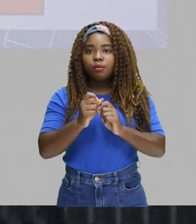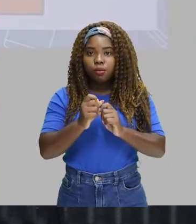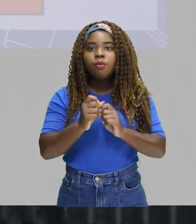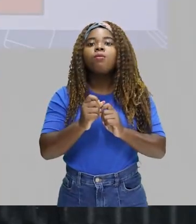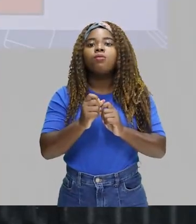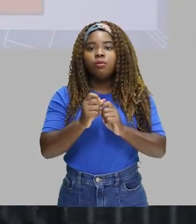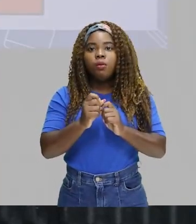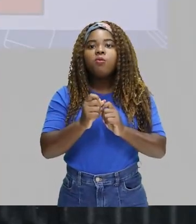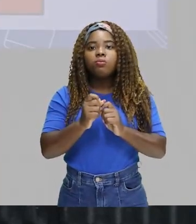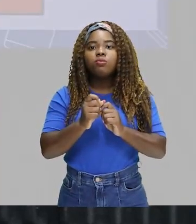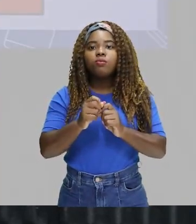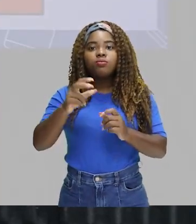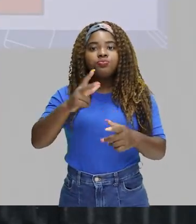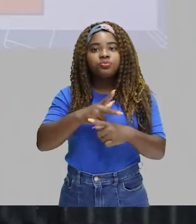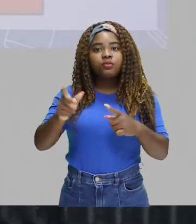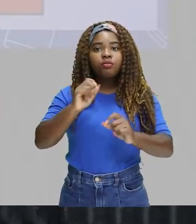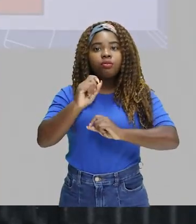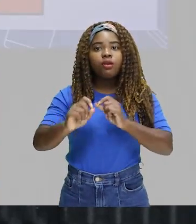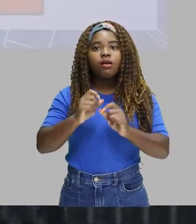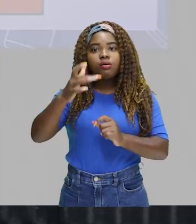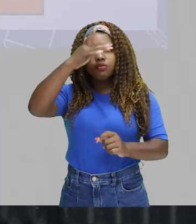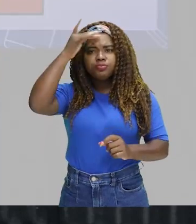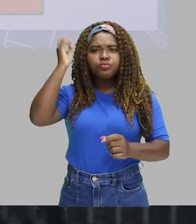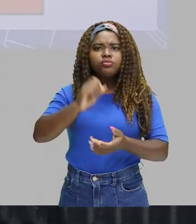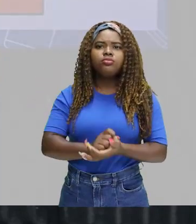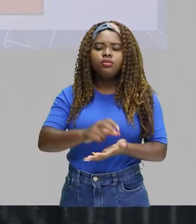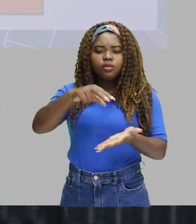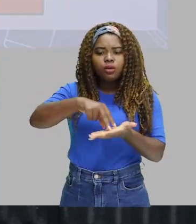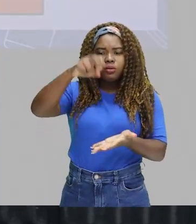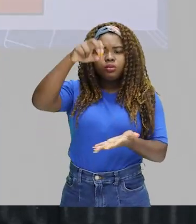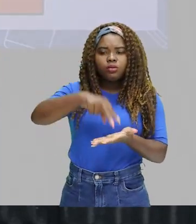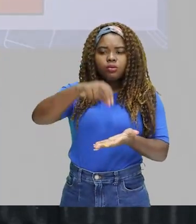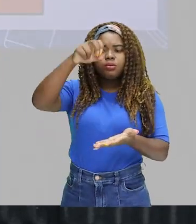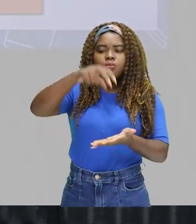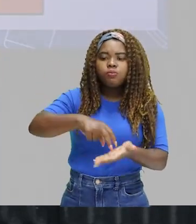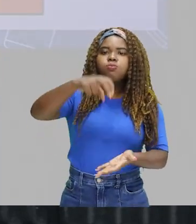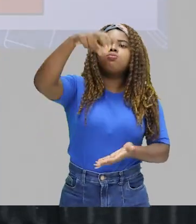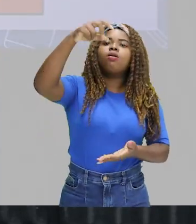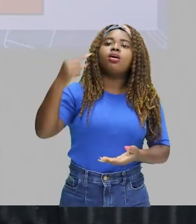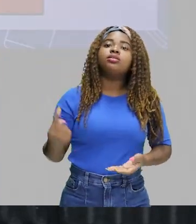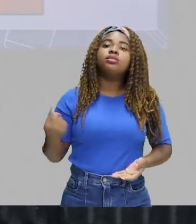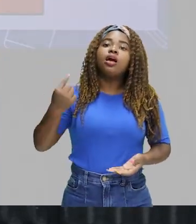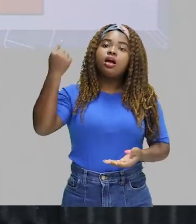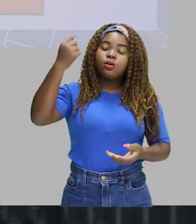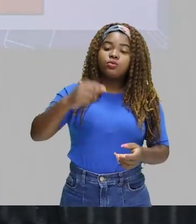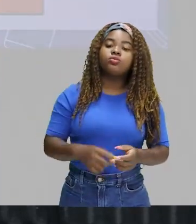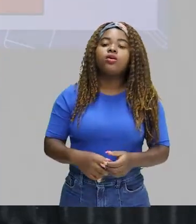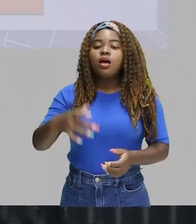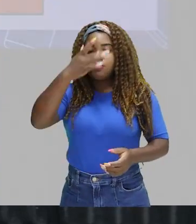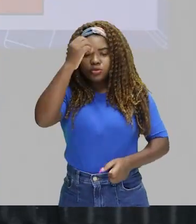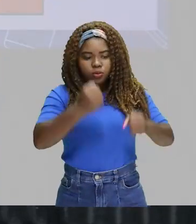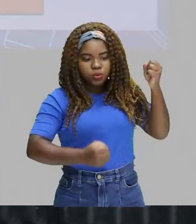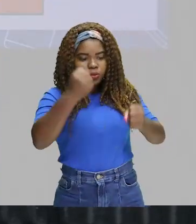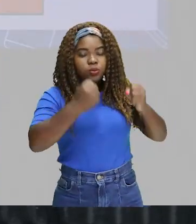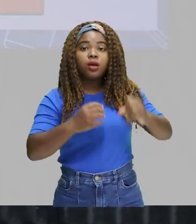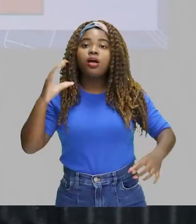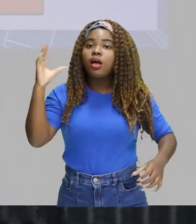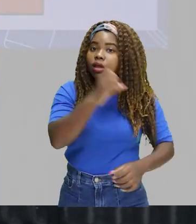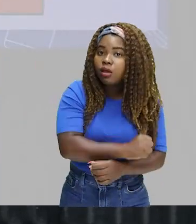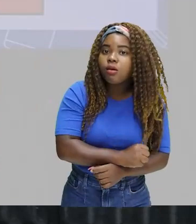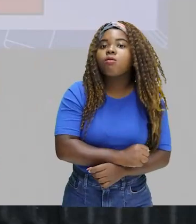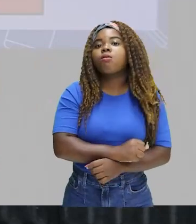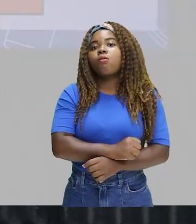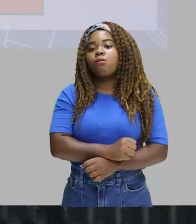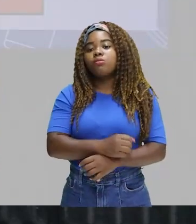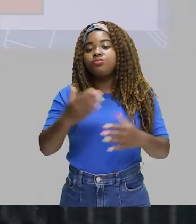saltar o mais distante, aquele que saltar mais alto, aquele corredor que for mais rápido. E aqui nos arremessos e